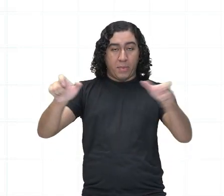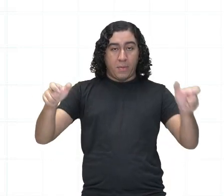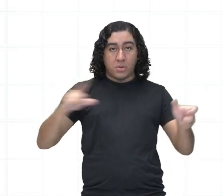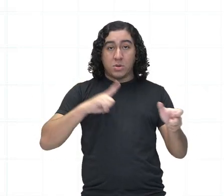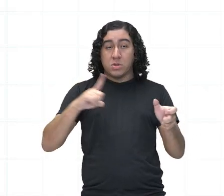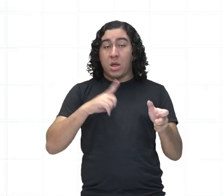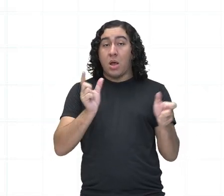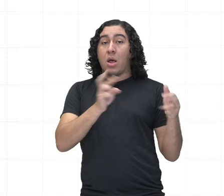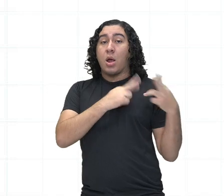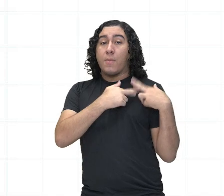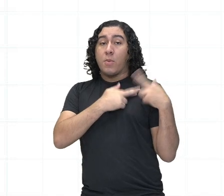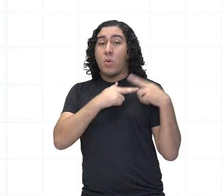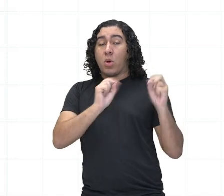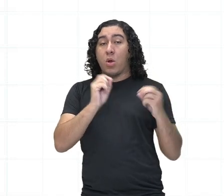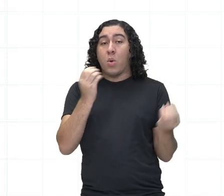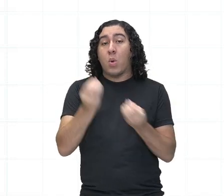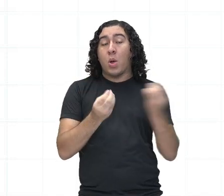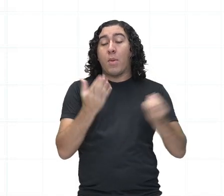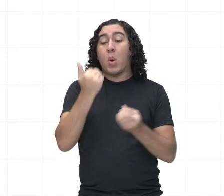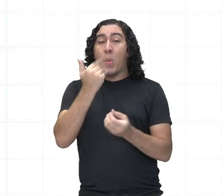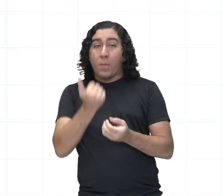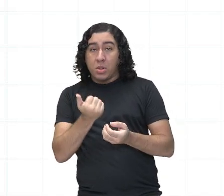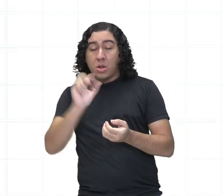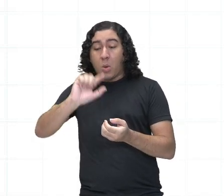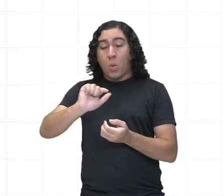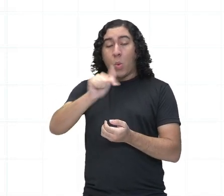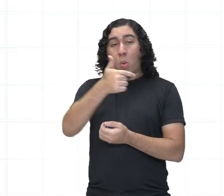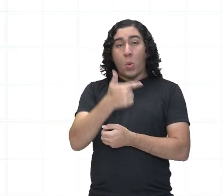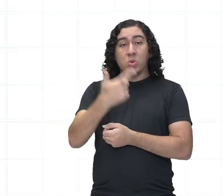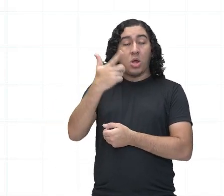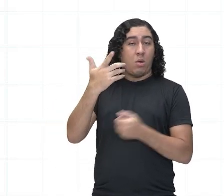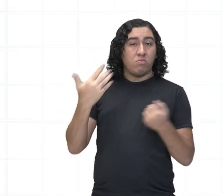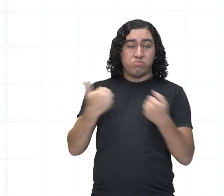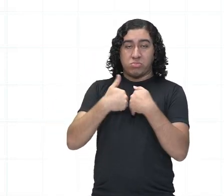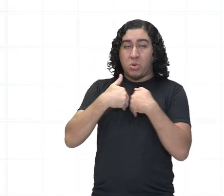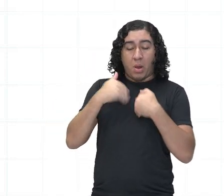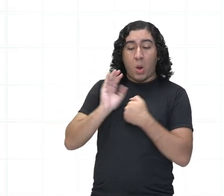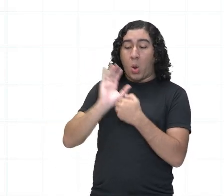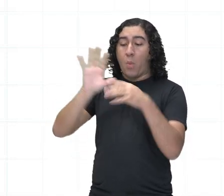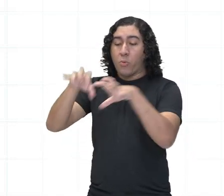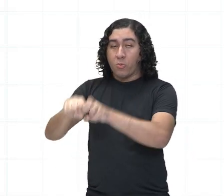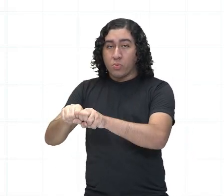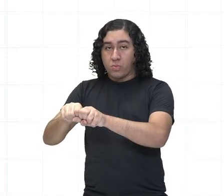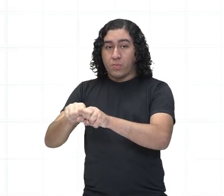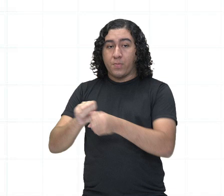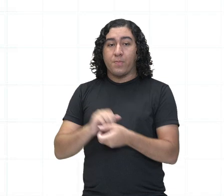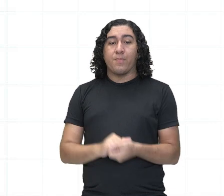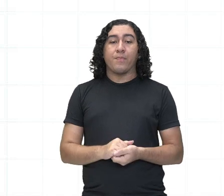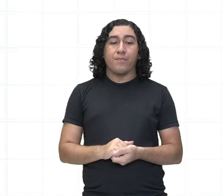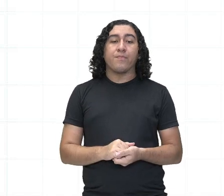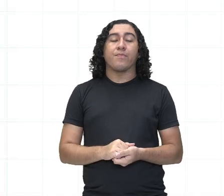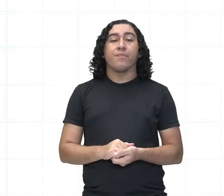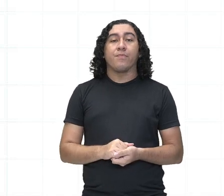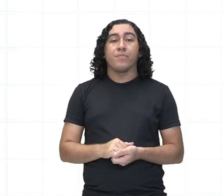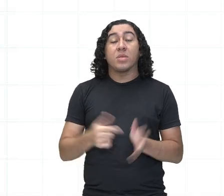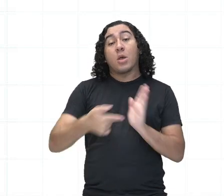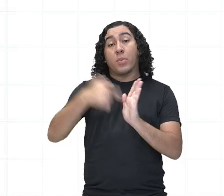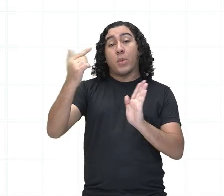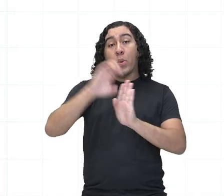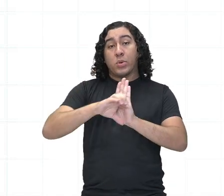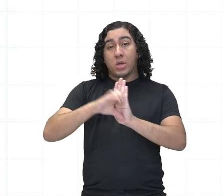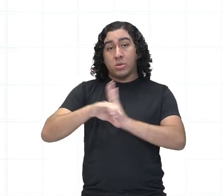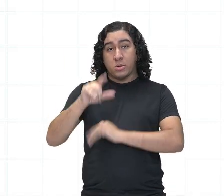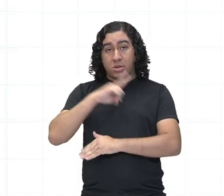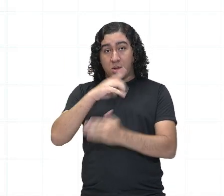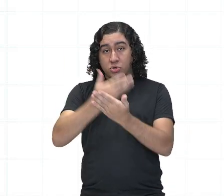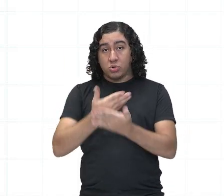de fonte alimentar para outros organismos. Então, aqui, o primeiro conceito que nós temos